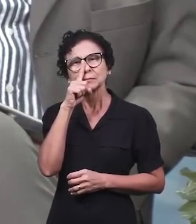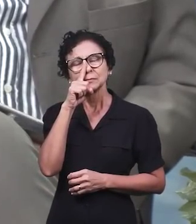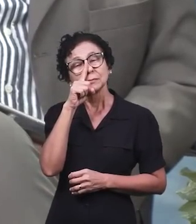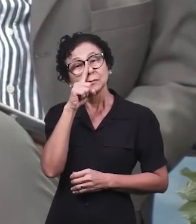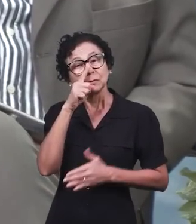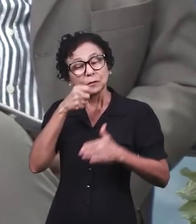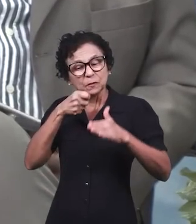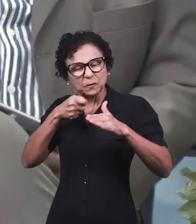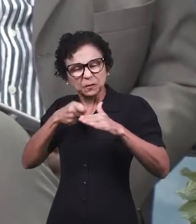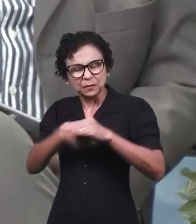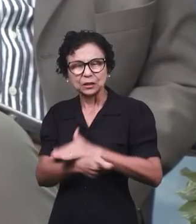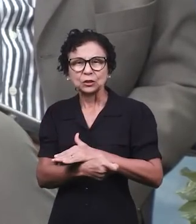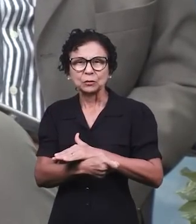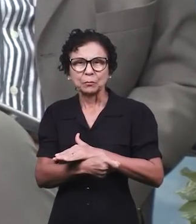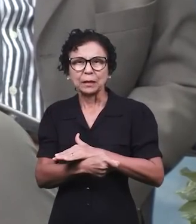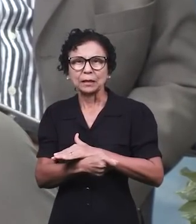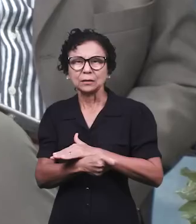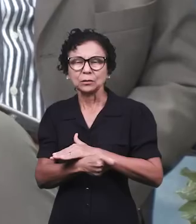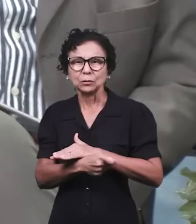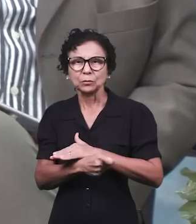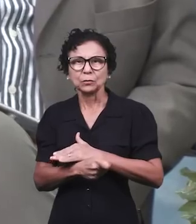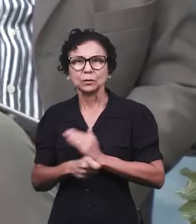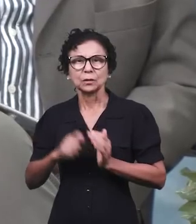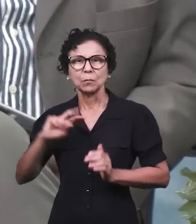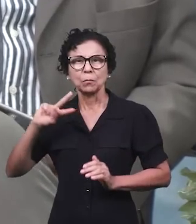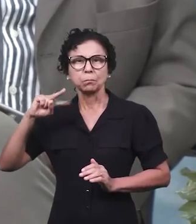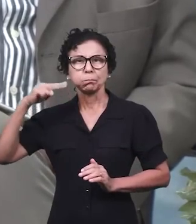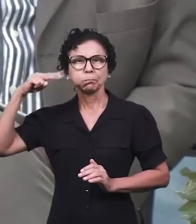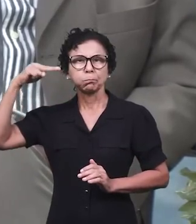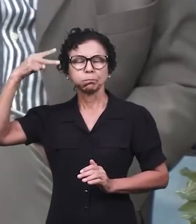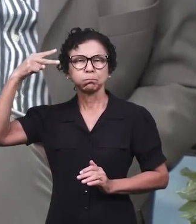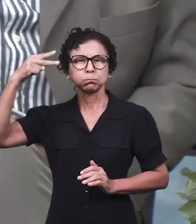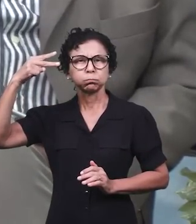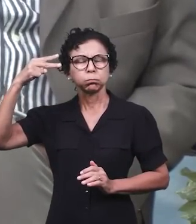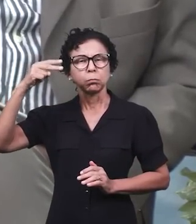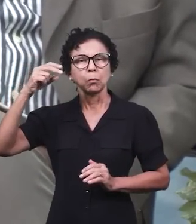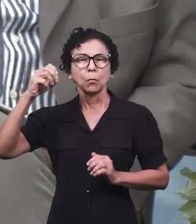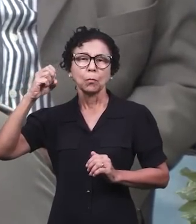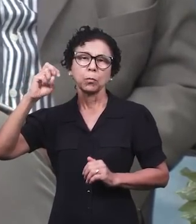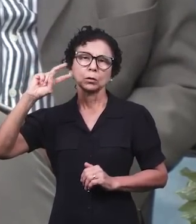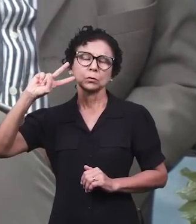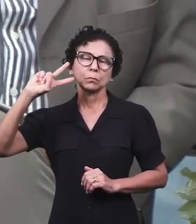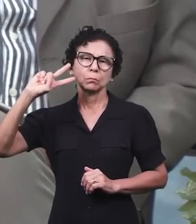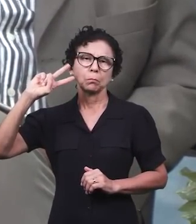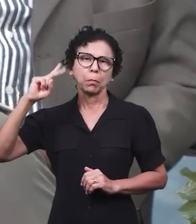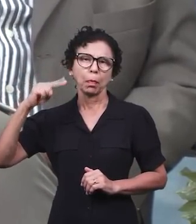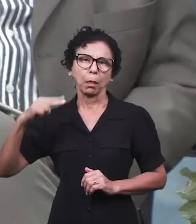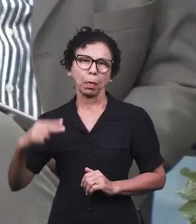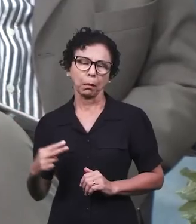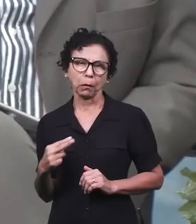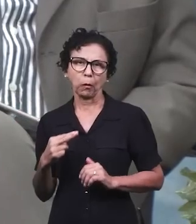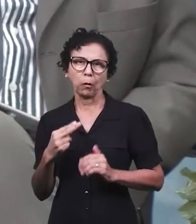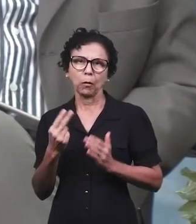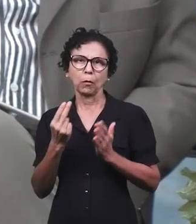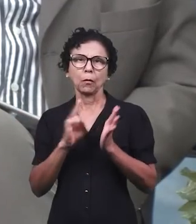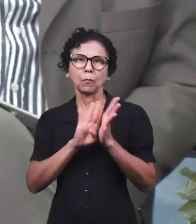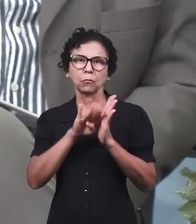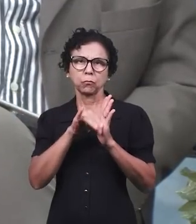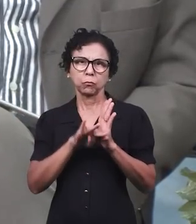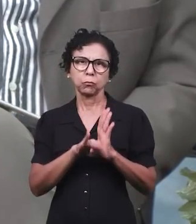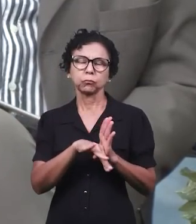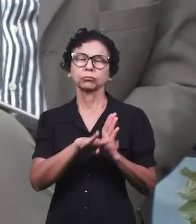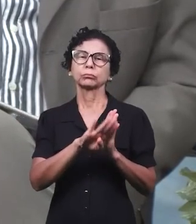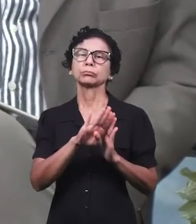maior o retorno, mas também você tem a possibilidade de ter perdas exatamente pelo risco. Sem dúvida. Maior